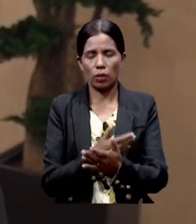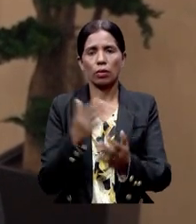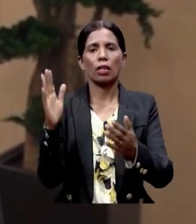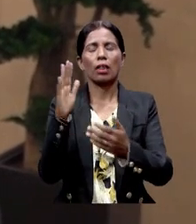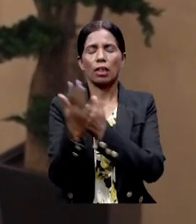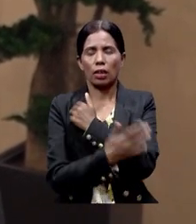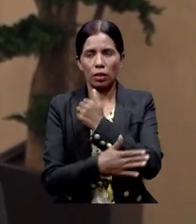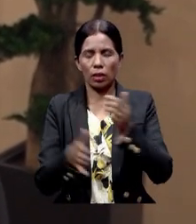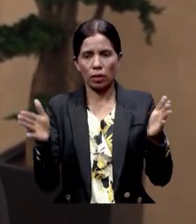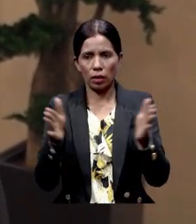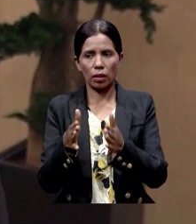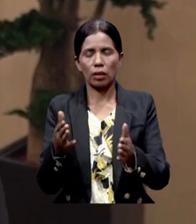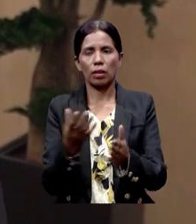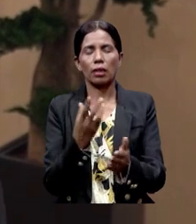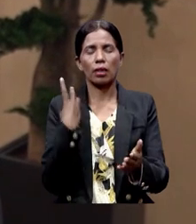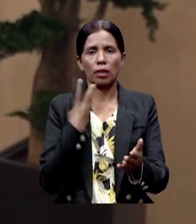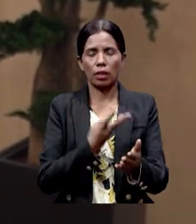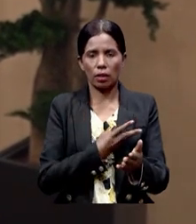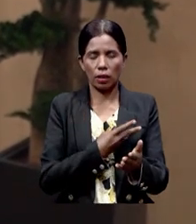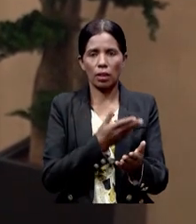ita quase importação